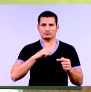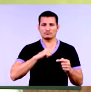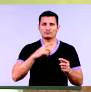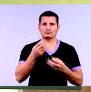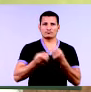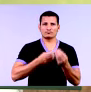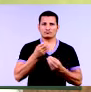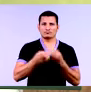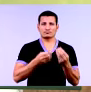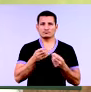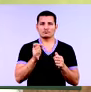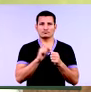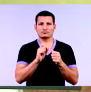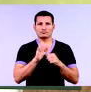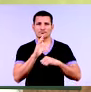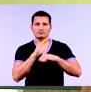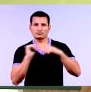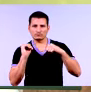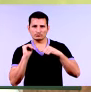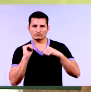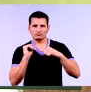como é que é feita a chamada